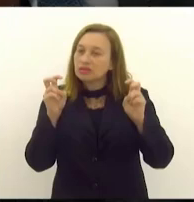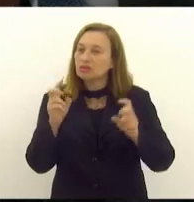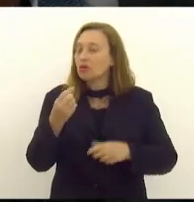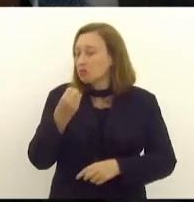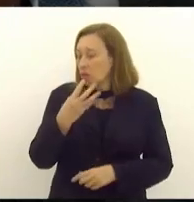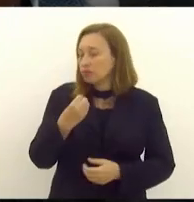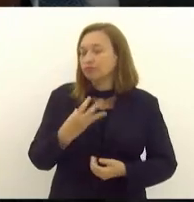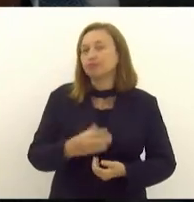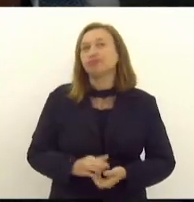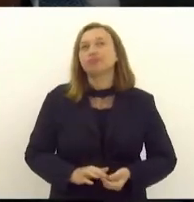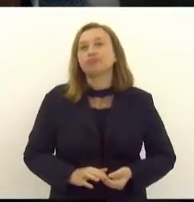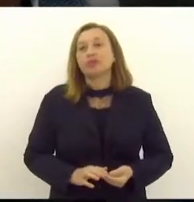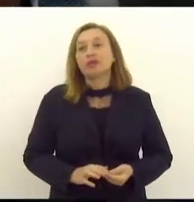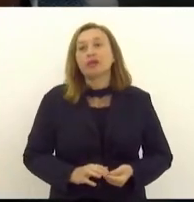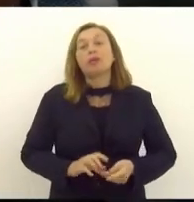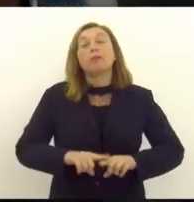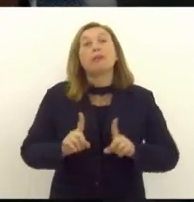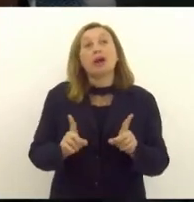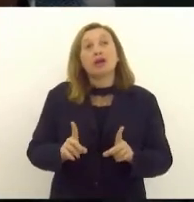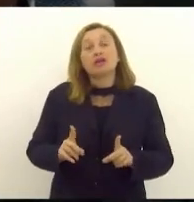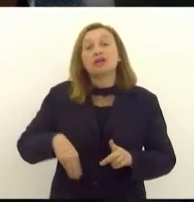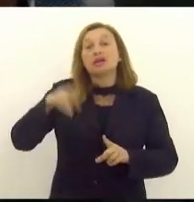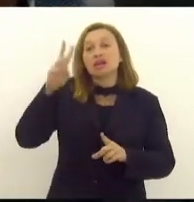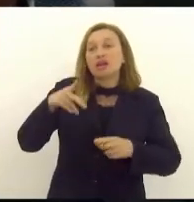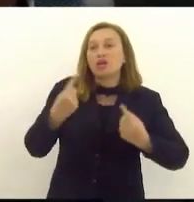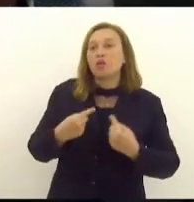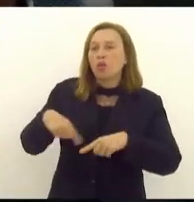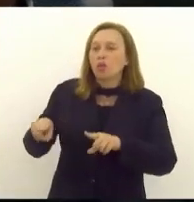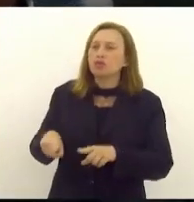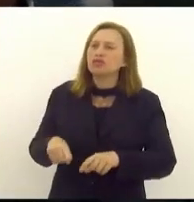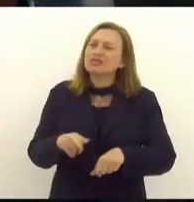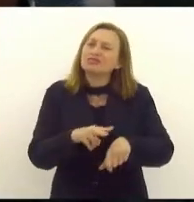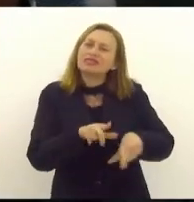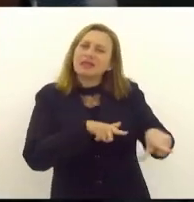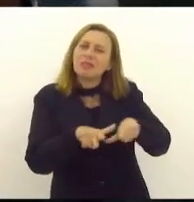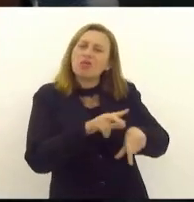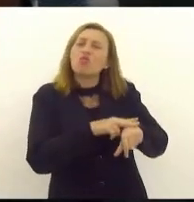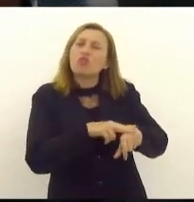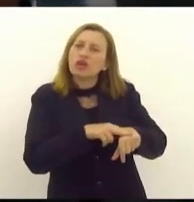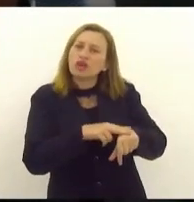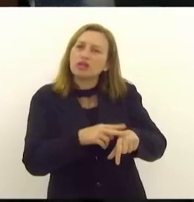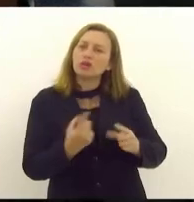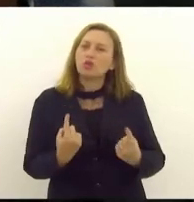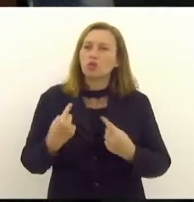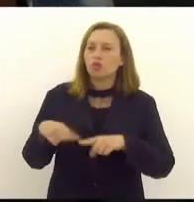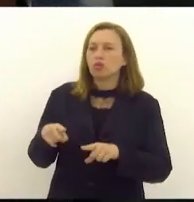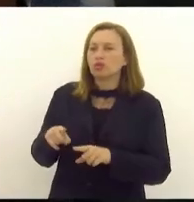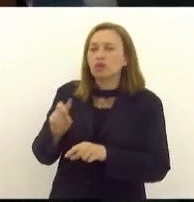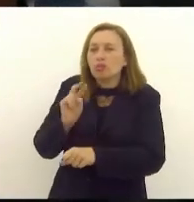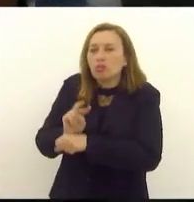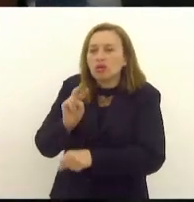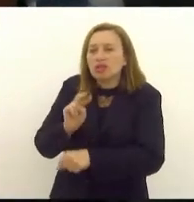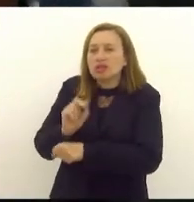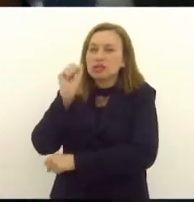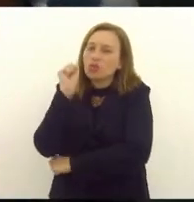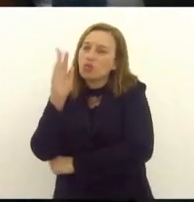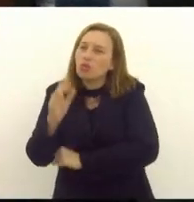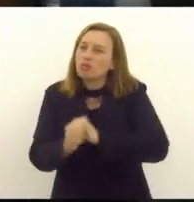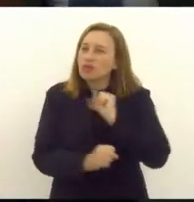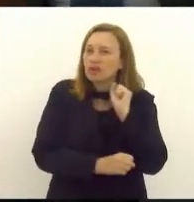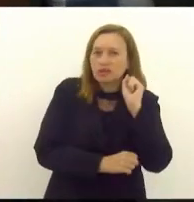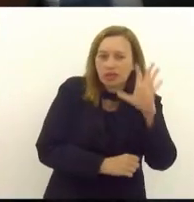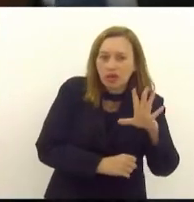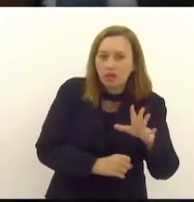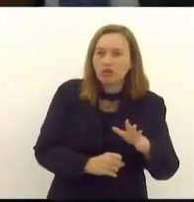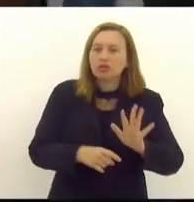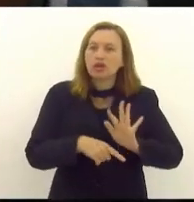ideologizado mas quem pode ser contra o emprego Verde quem pode ser contra uma preservação ambiental que ao mesmo tempo